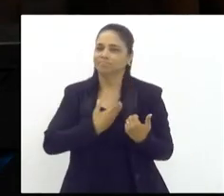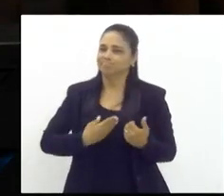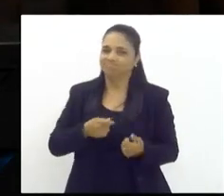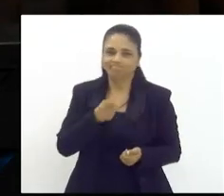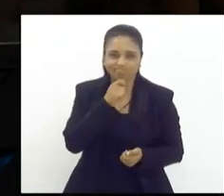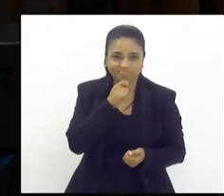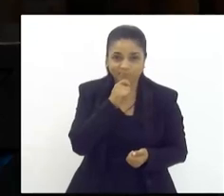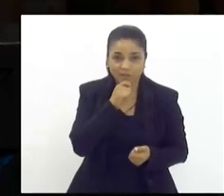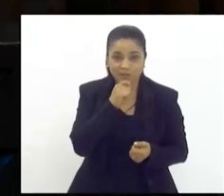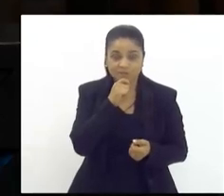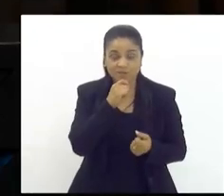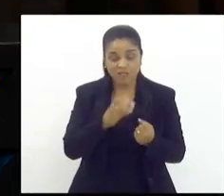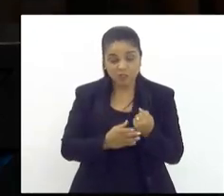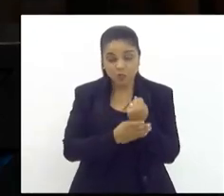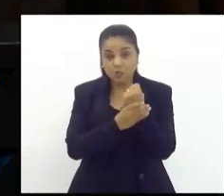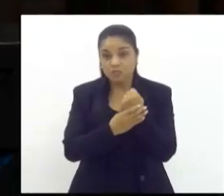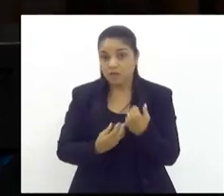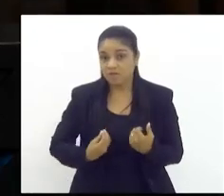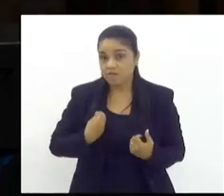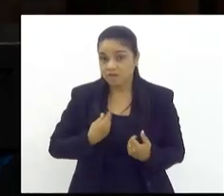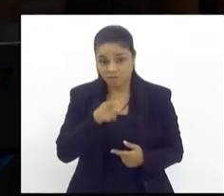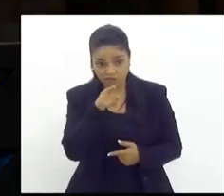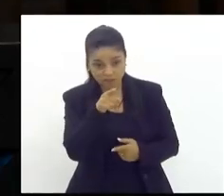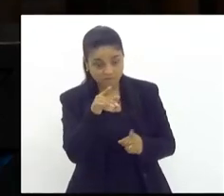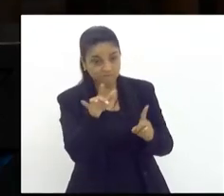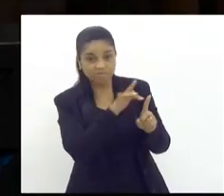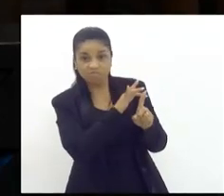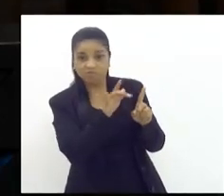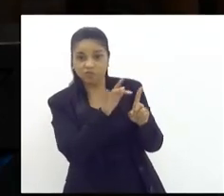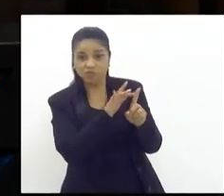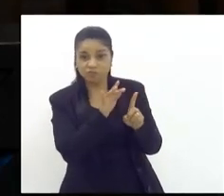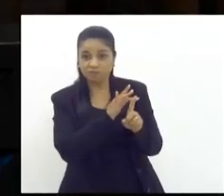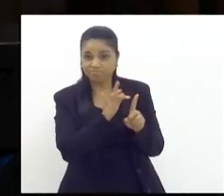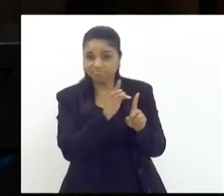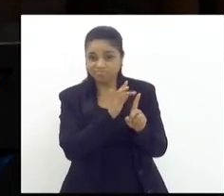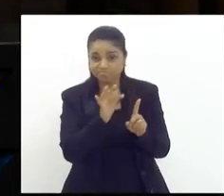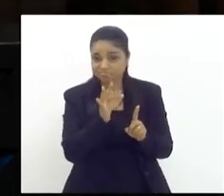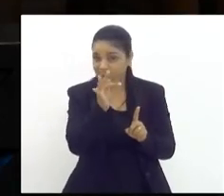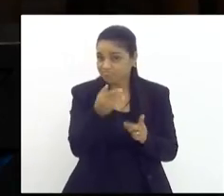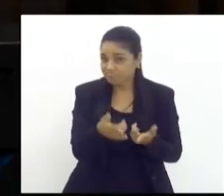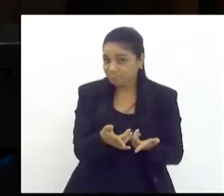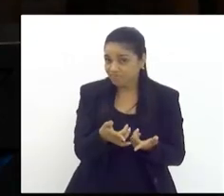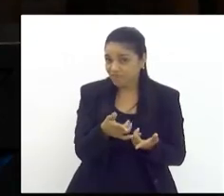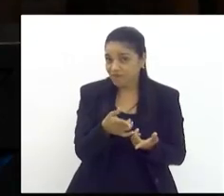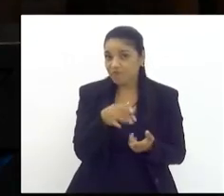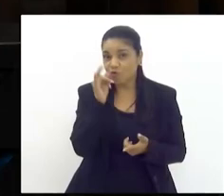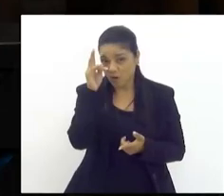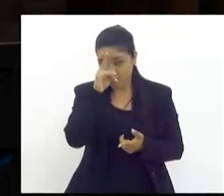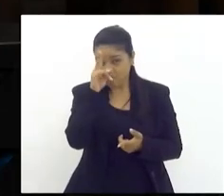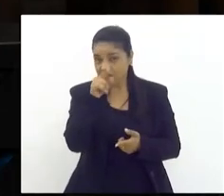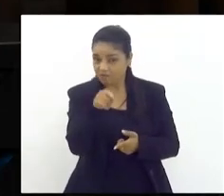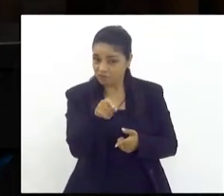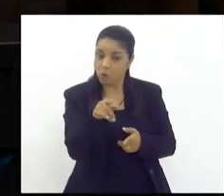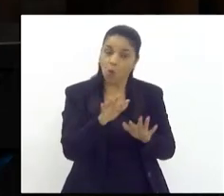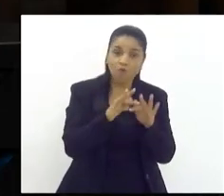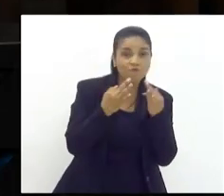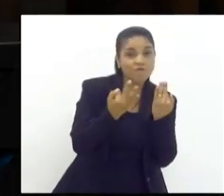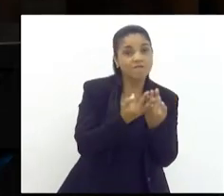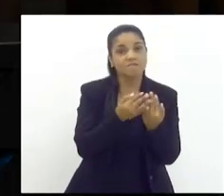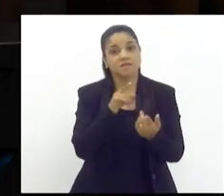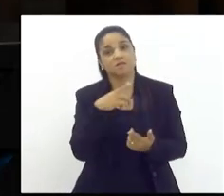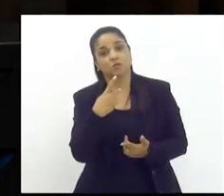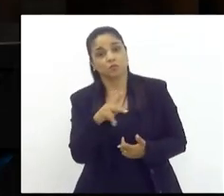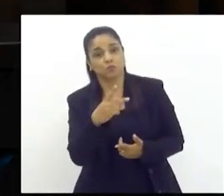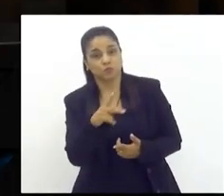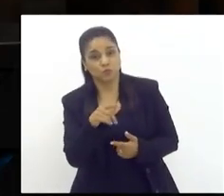porque você pode ser a próxima vítima vamos lembrar se não for você pode ser algum dos seus familiares